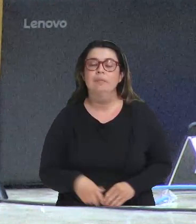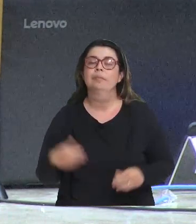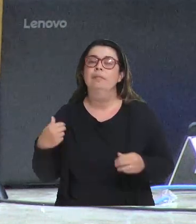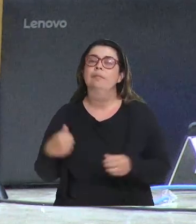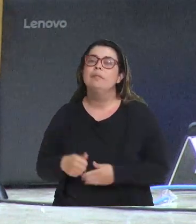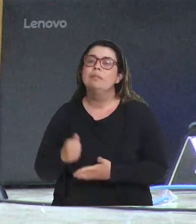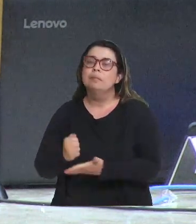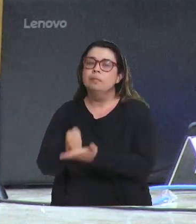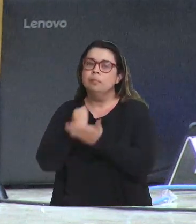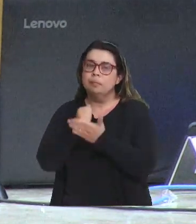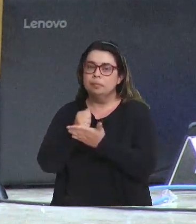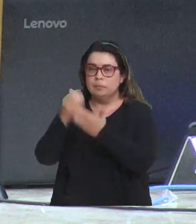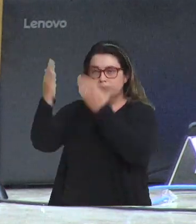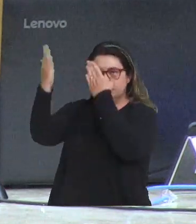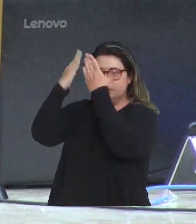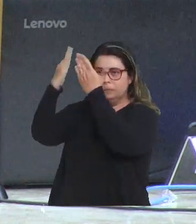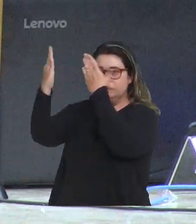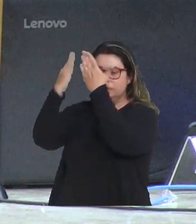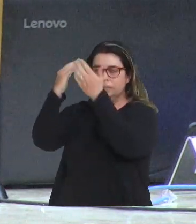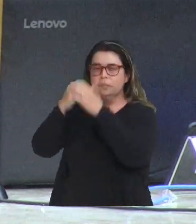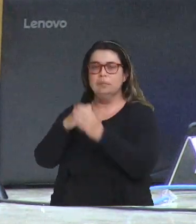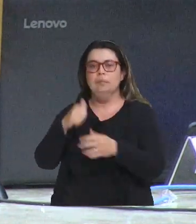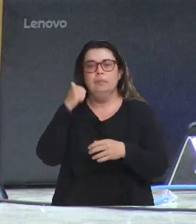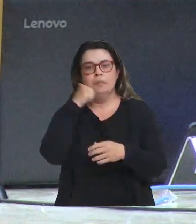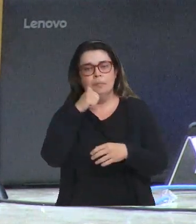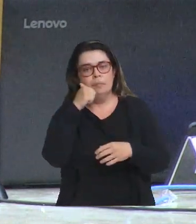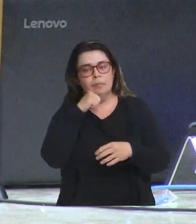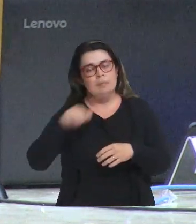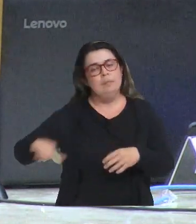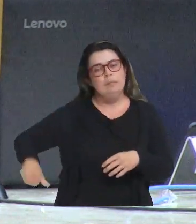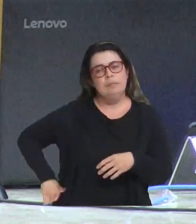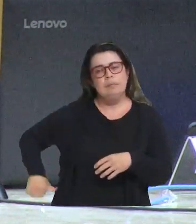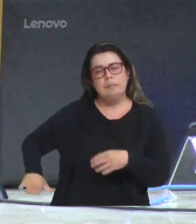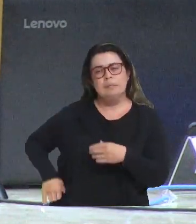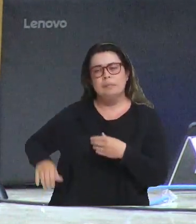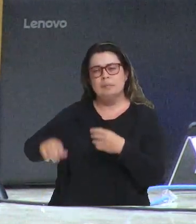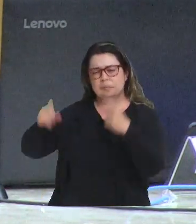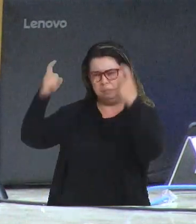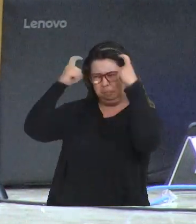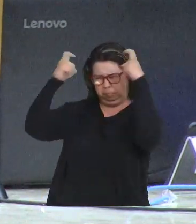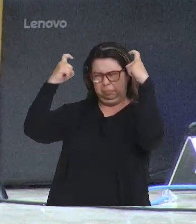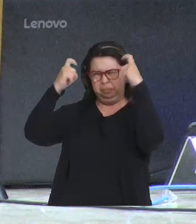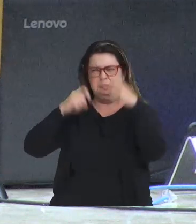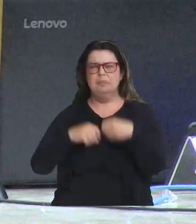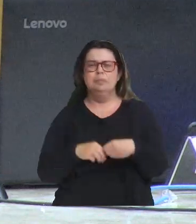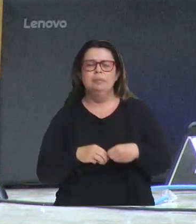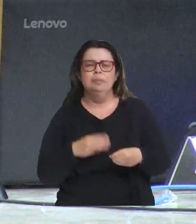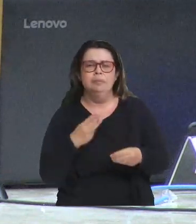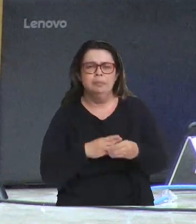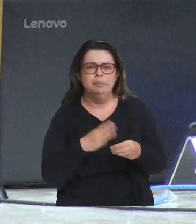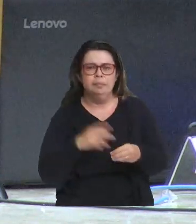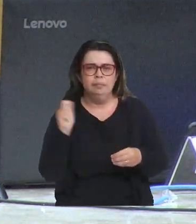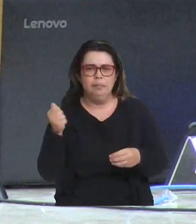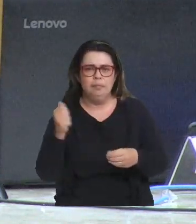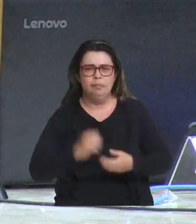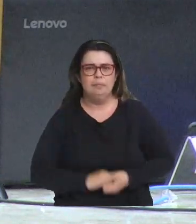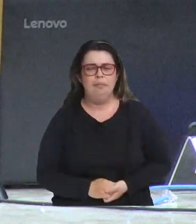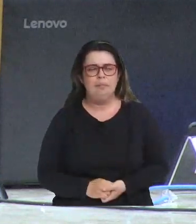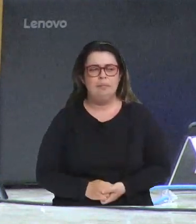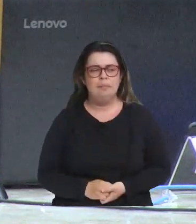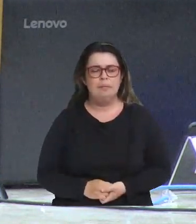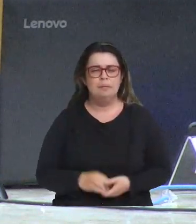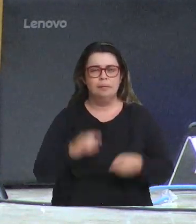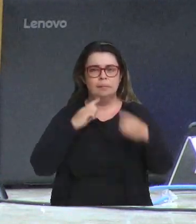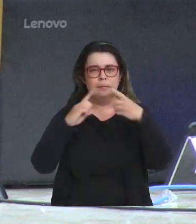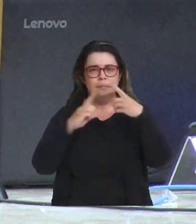acompanhamento psicológico para mulheres vítimas de violência no município de Assis e dá outras providências. Em